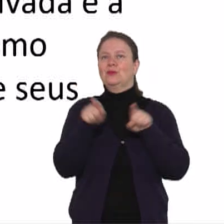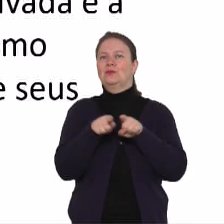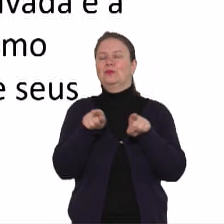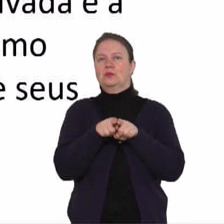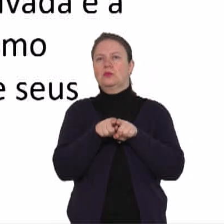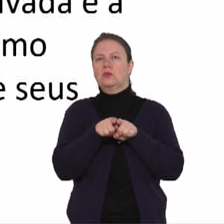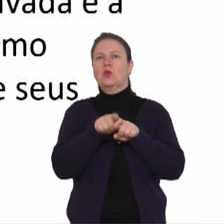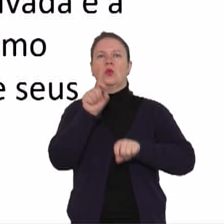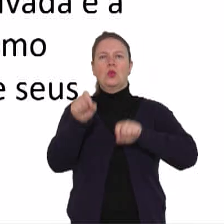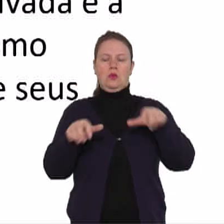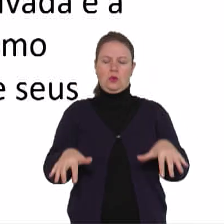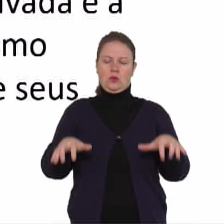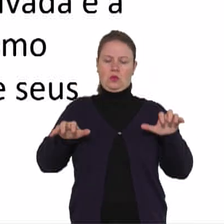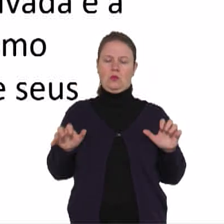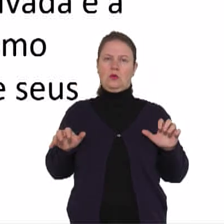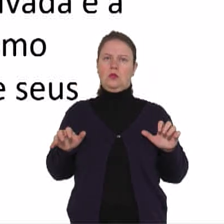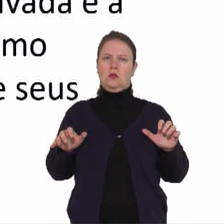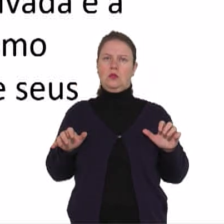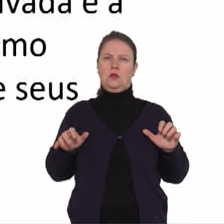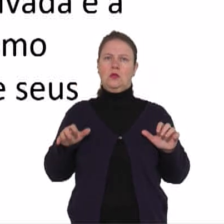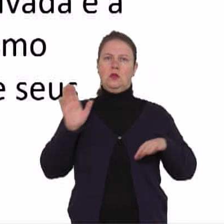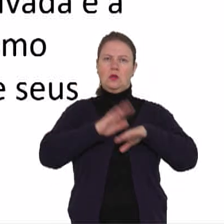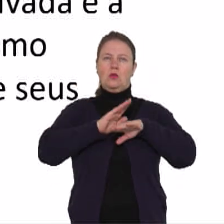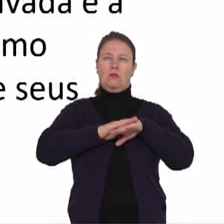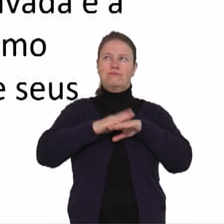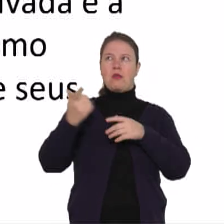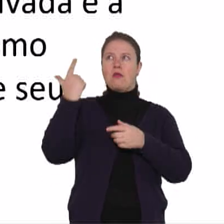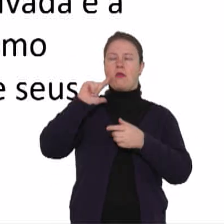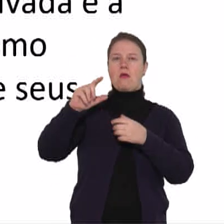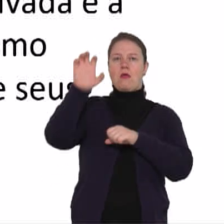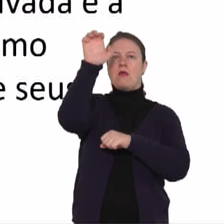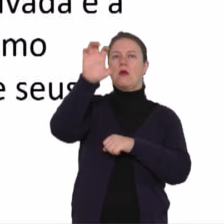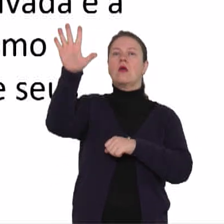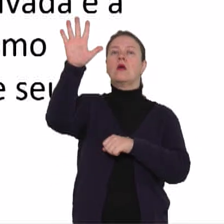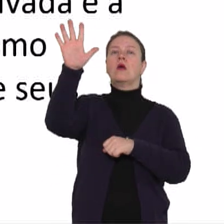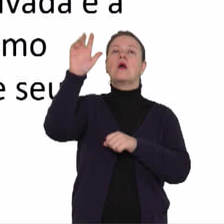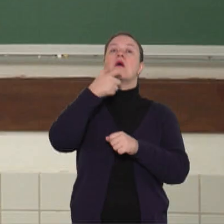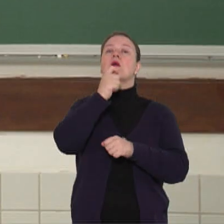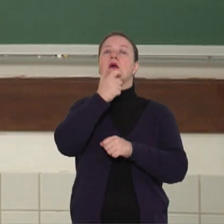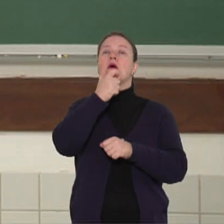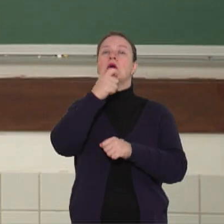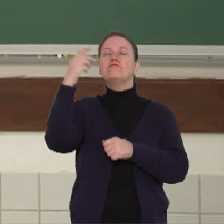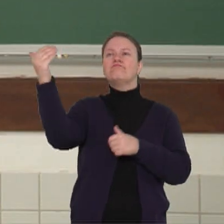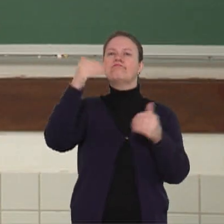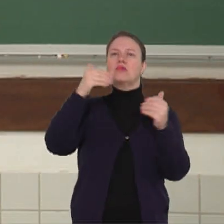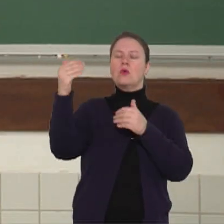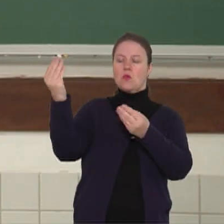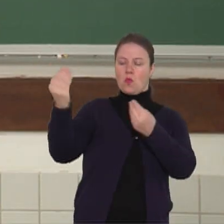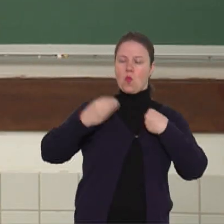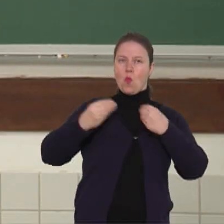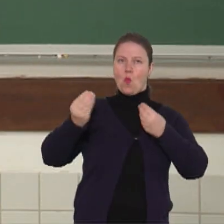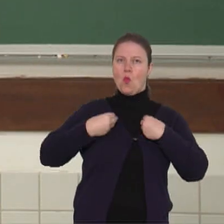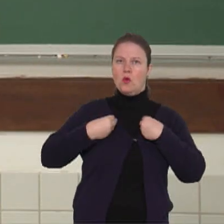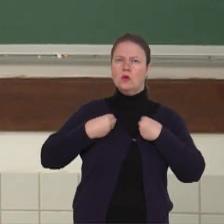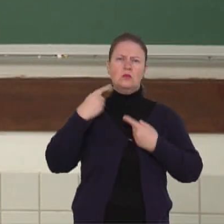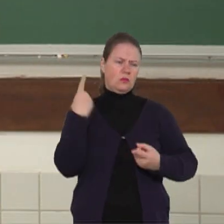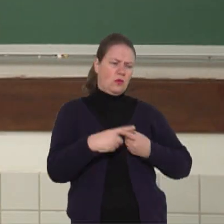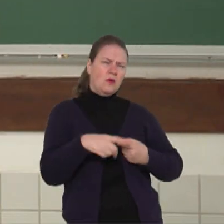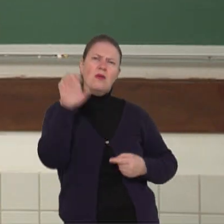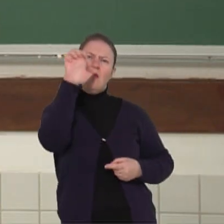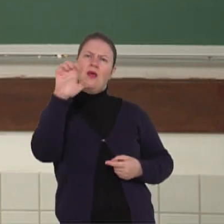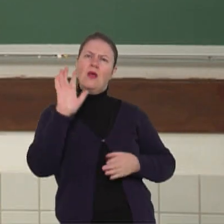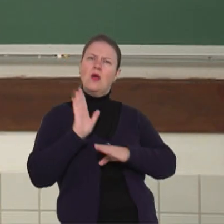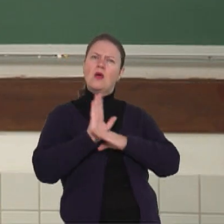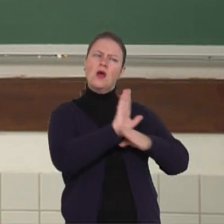monarquistas, com dinheiros e armas recebidos da Inglaterra, por que a Inglaterra vai patrocinar, né, os monarquistas? Por